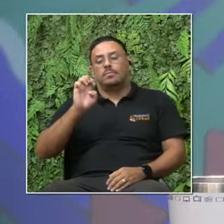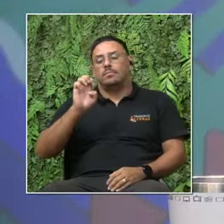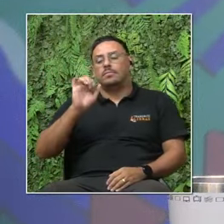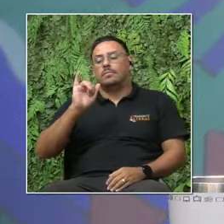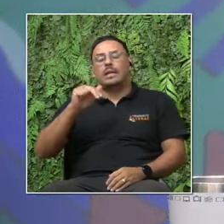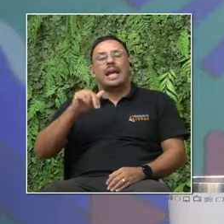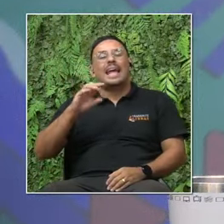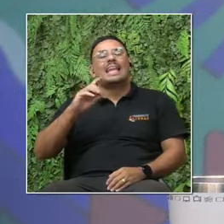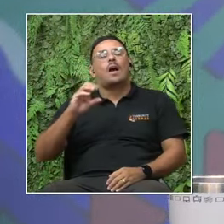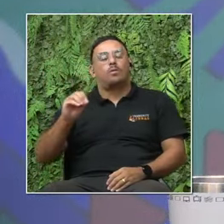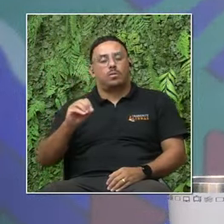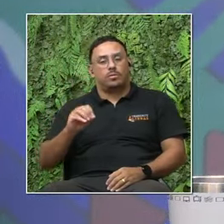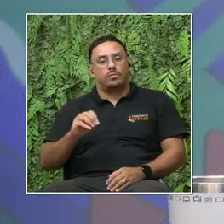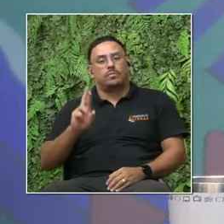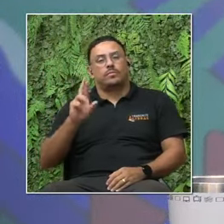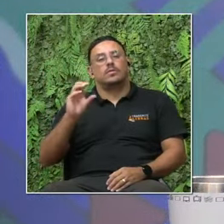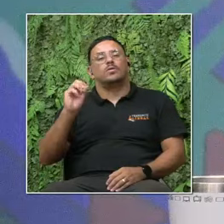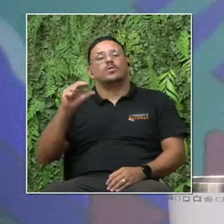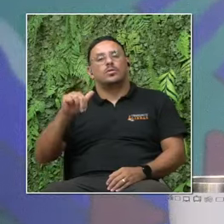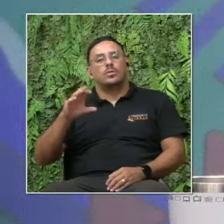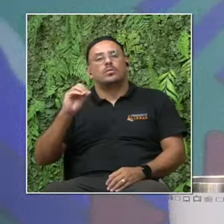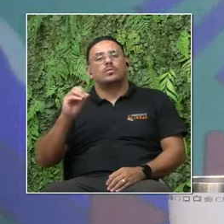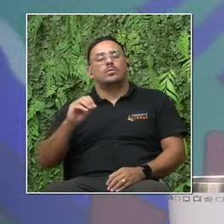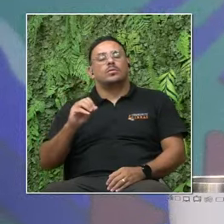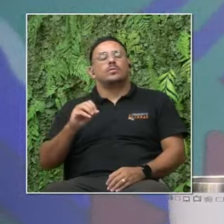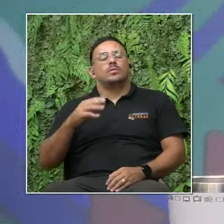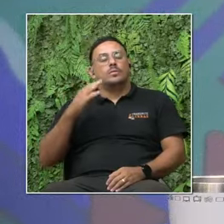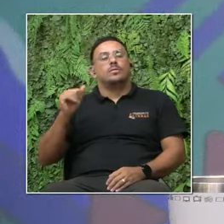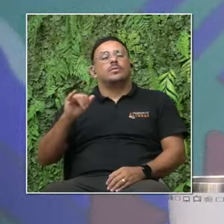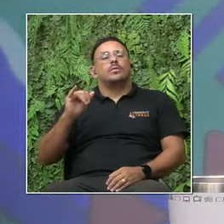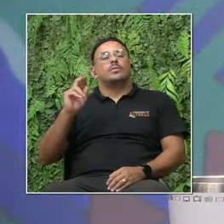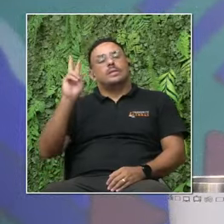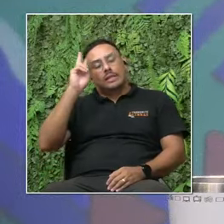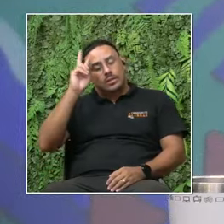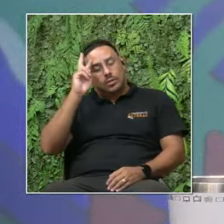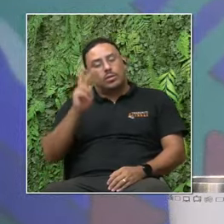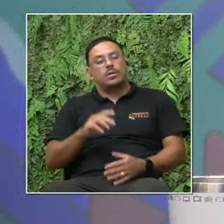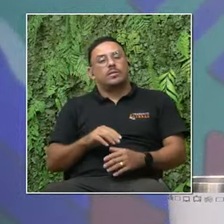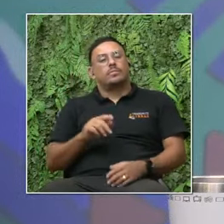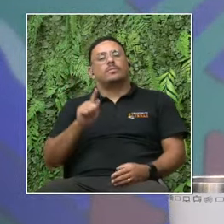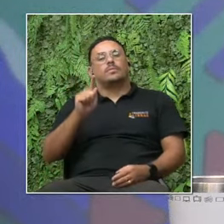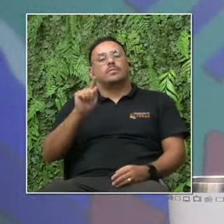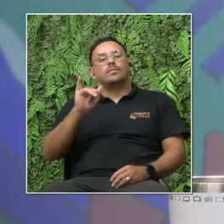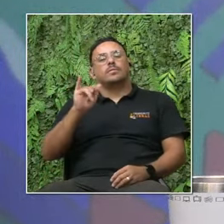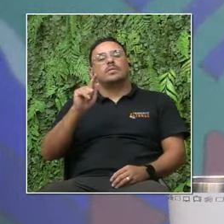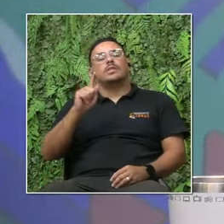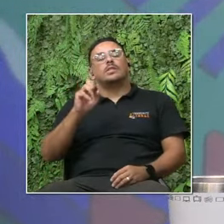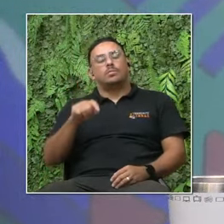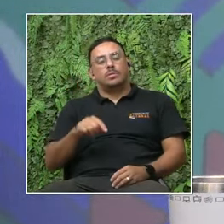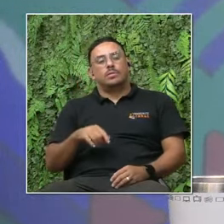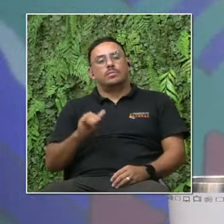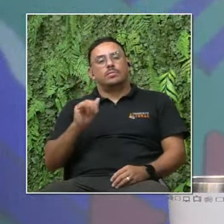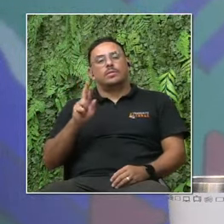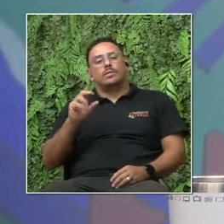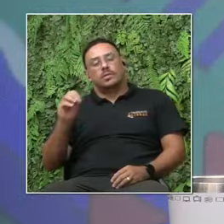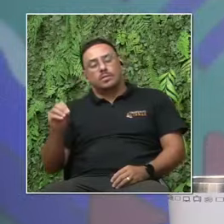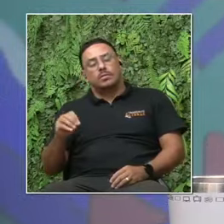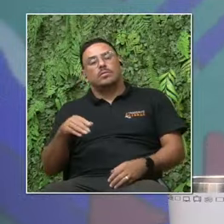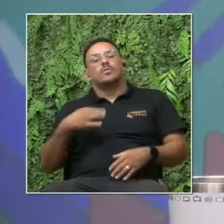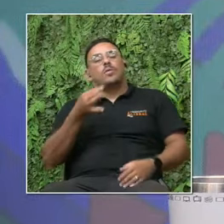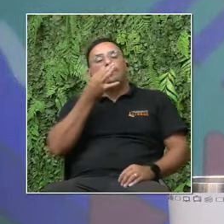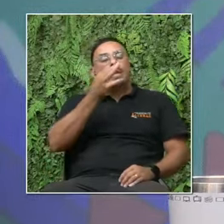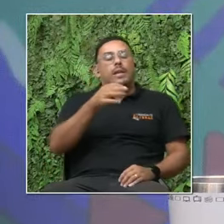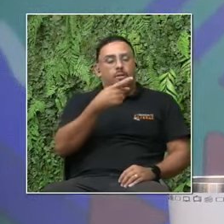o Ronaldinho é o maior ídolo da história do Atlético eu vou perguntar para Gil de Campos e Igor tep são Qual a